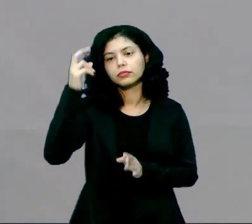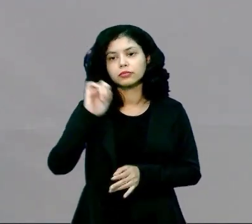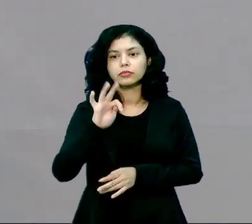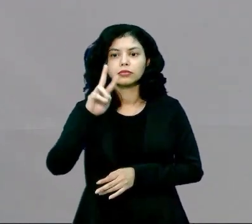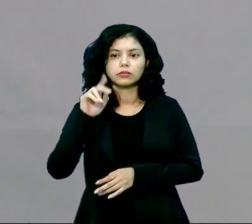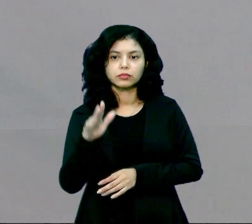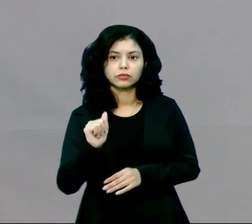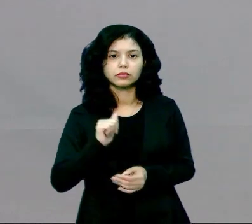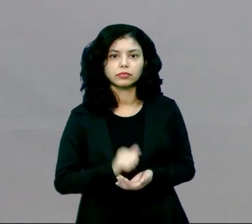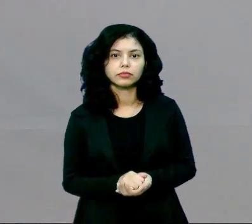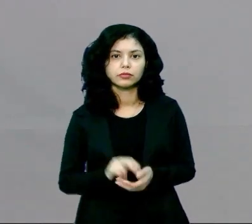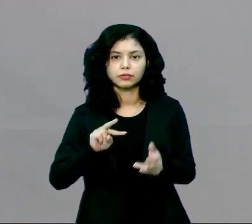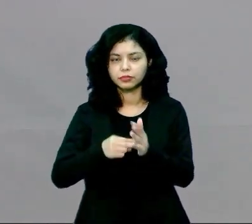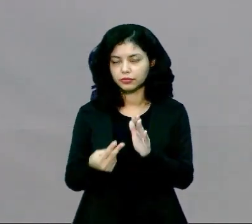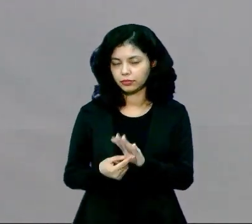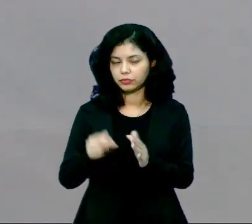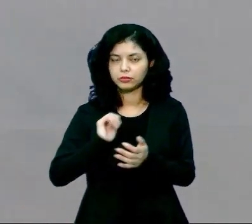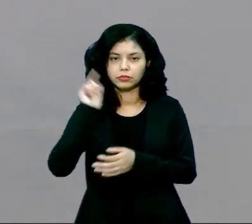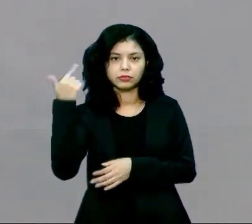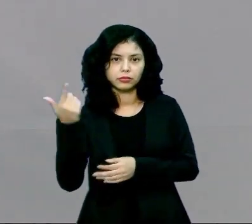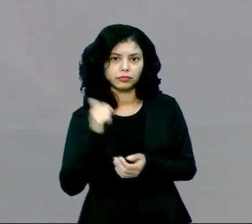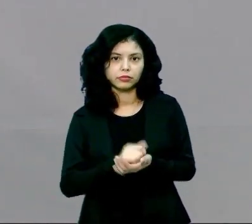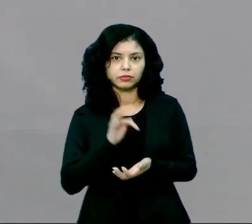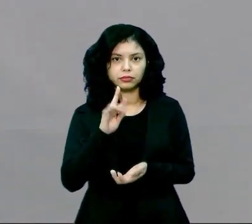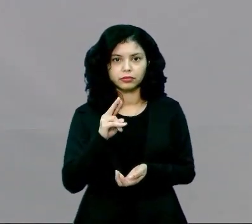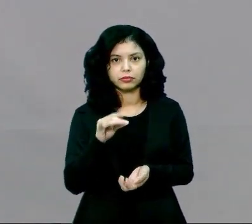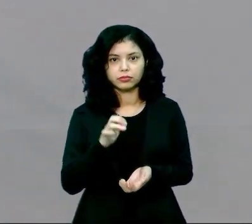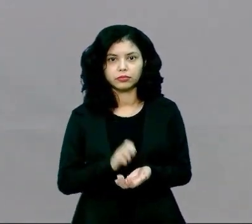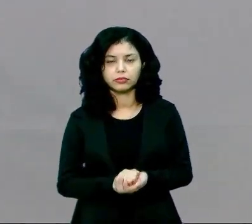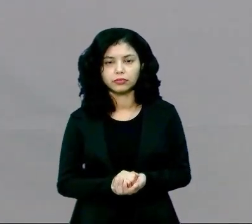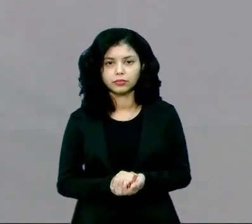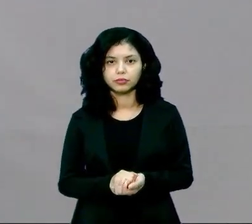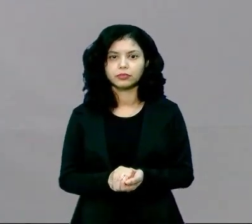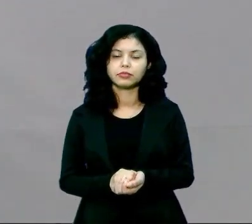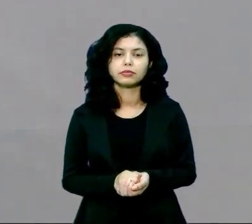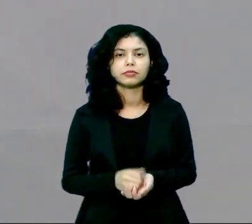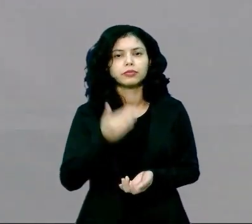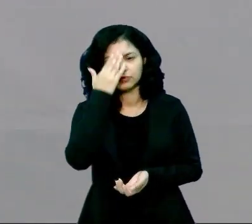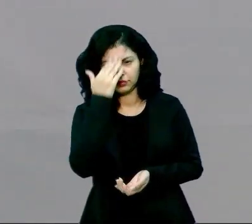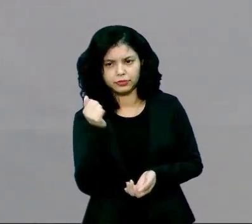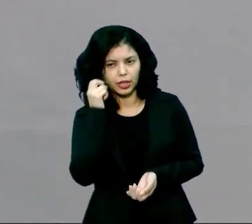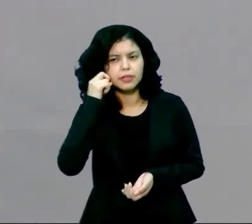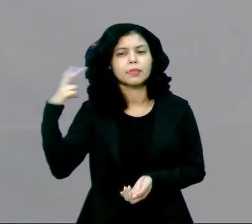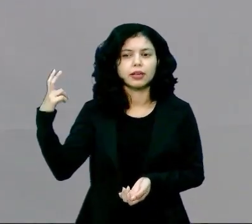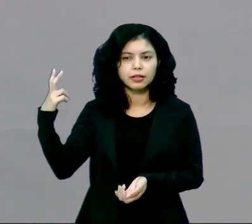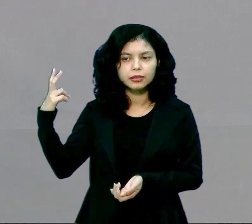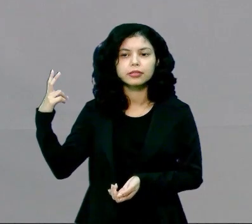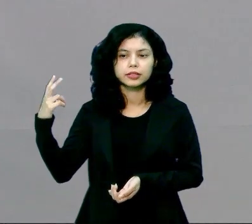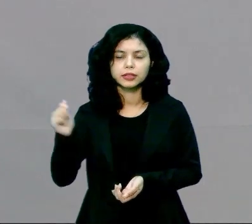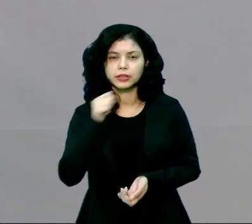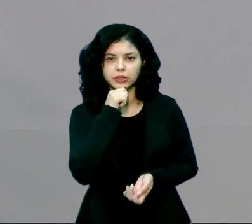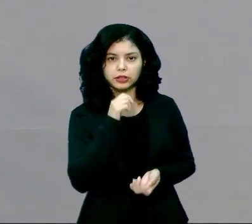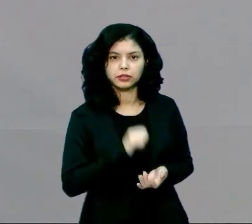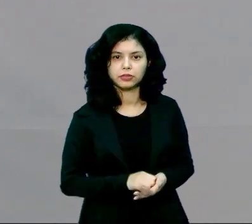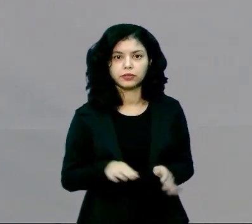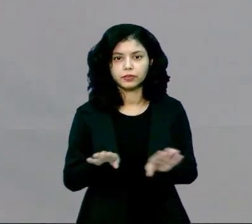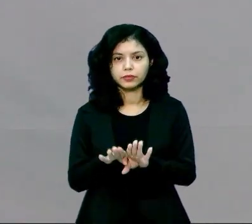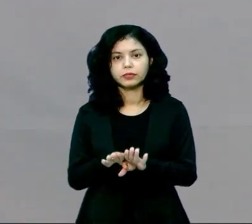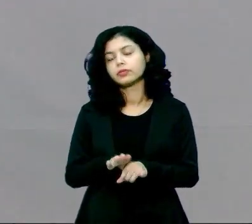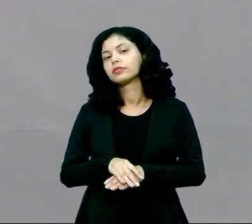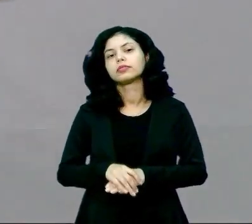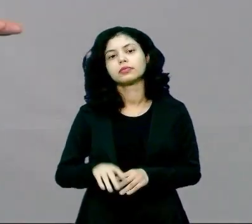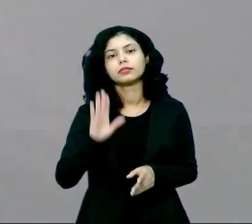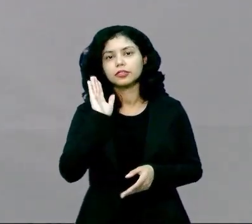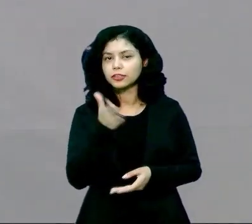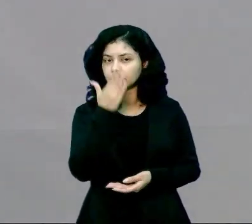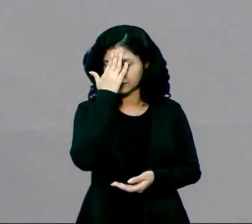astronômica. Então, quer dizer que aquele Frei, querendo dar uma de sabichão sobre a eclipse, né?